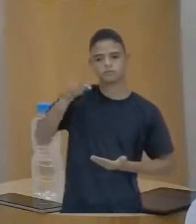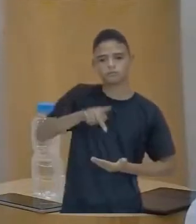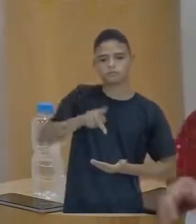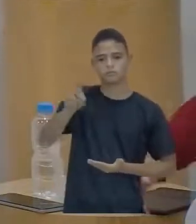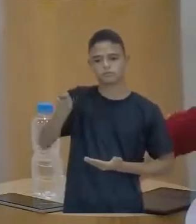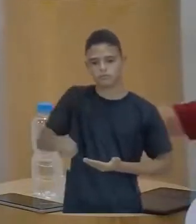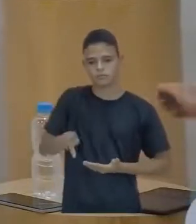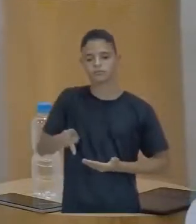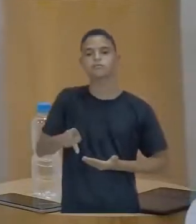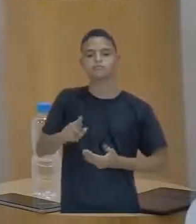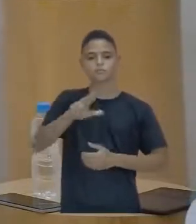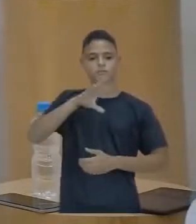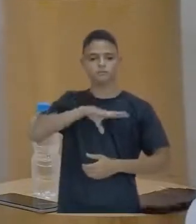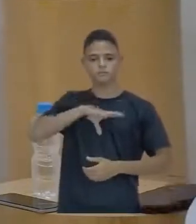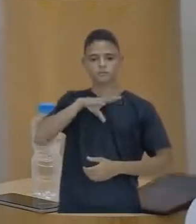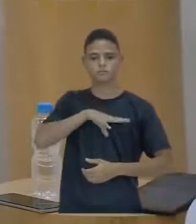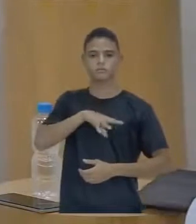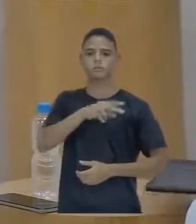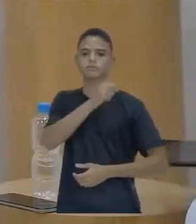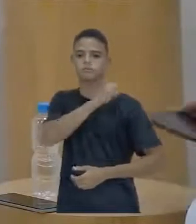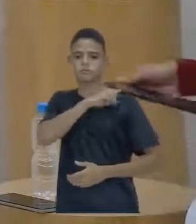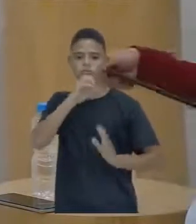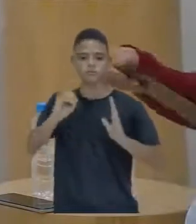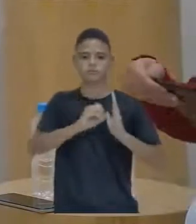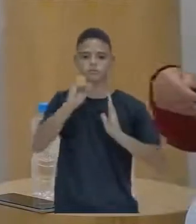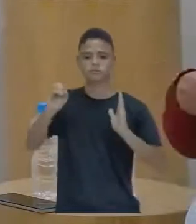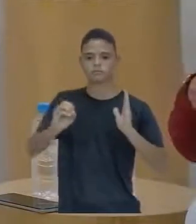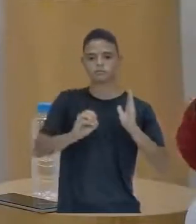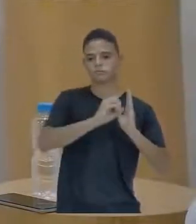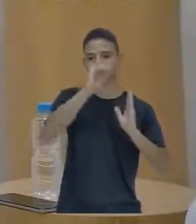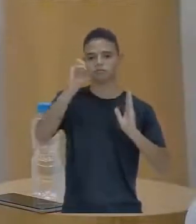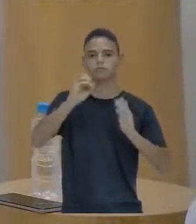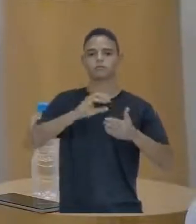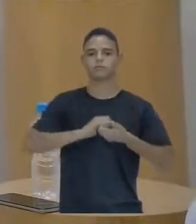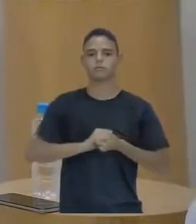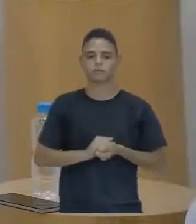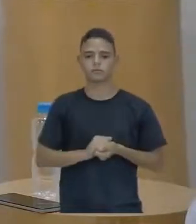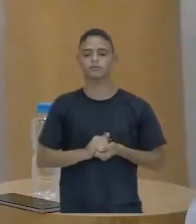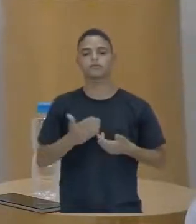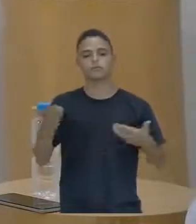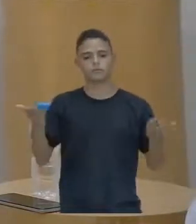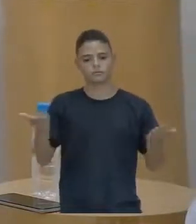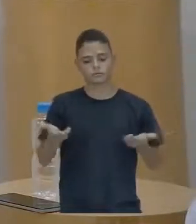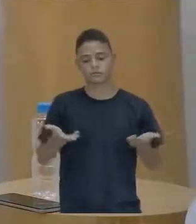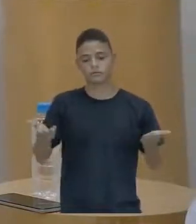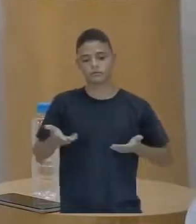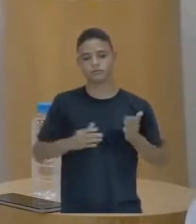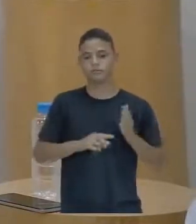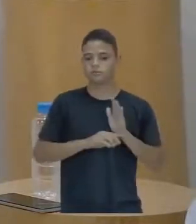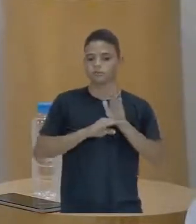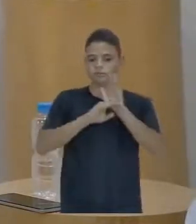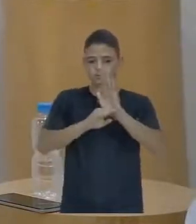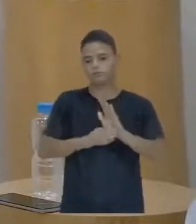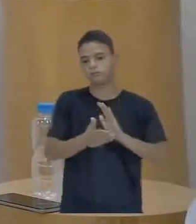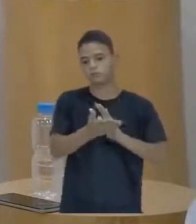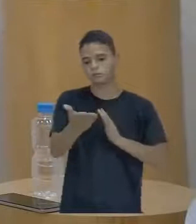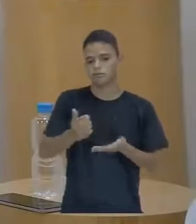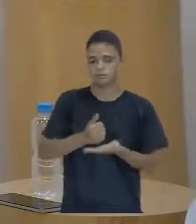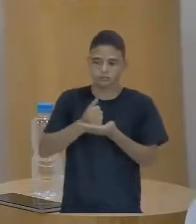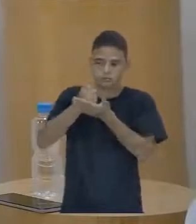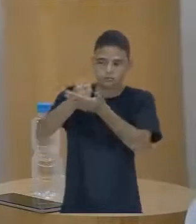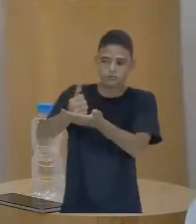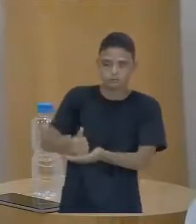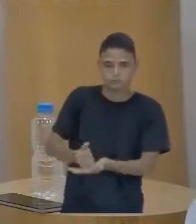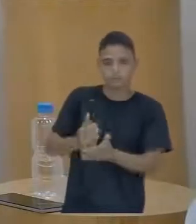equipe de língua portuguesa do ensino médio aqui do Centro de Mídias, tá bom? E estamos aqui para ajudar vocês, apoiar o professor, apoiar a escola e ajudar